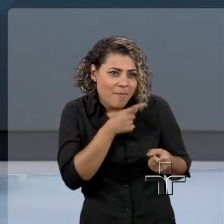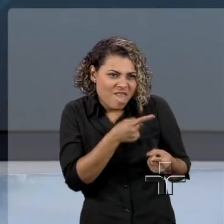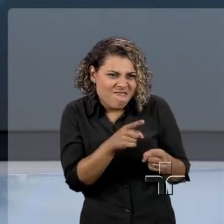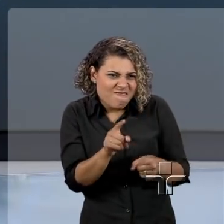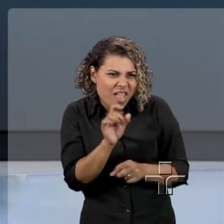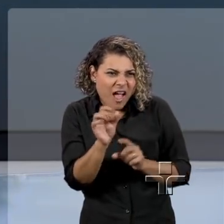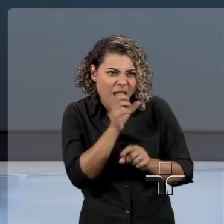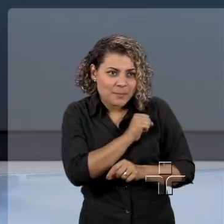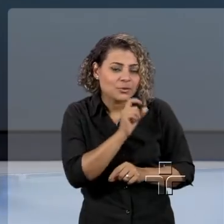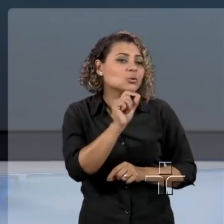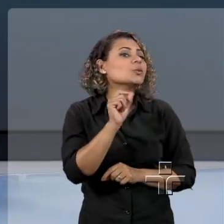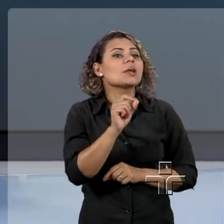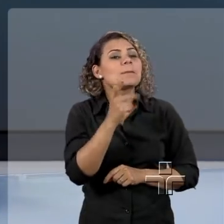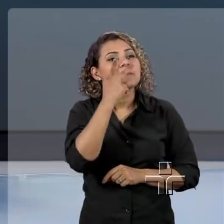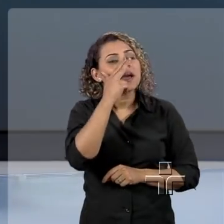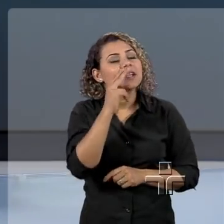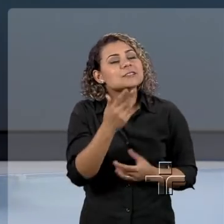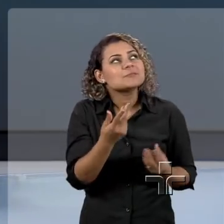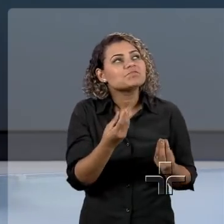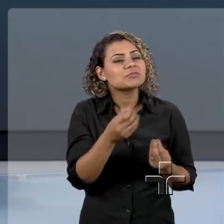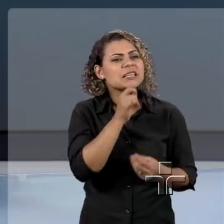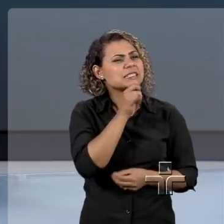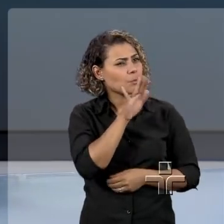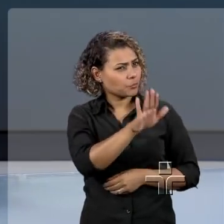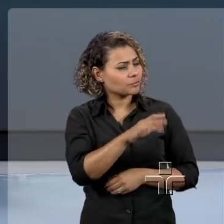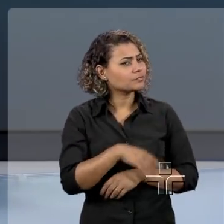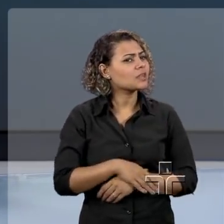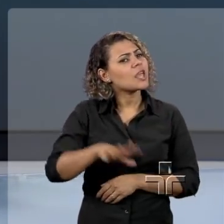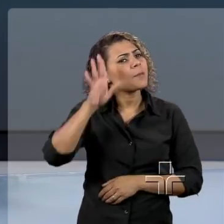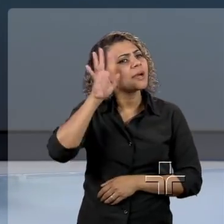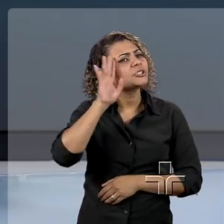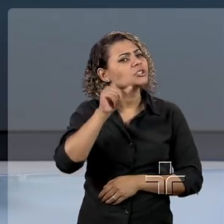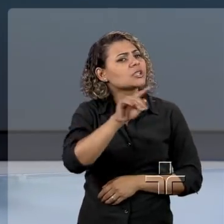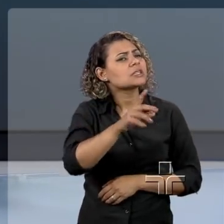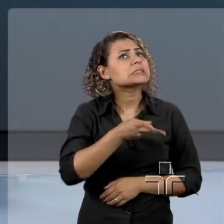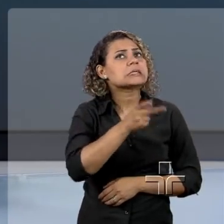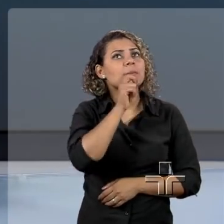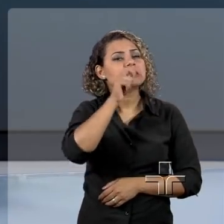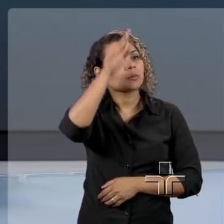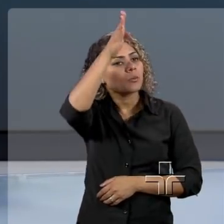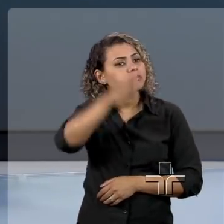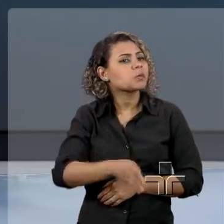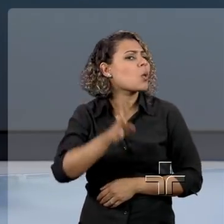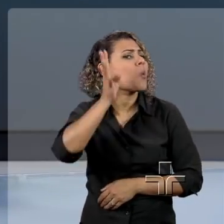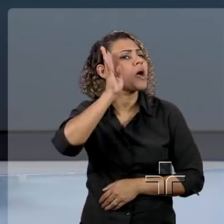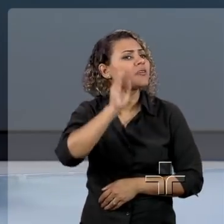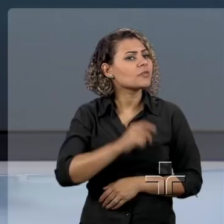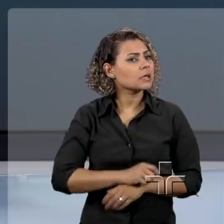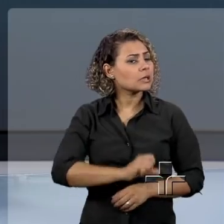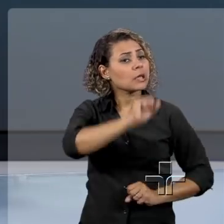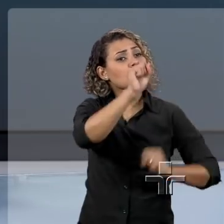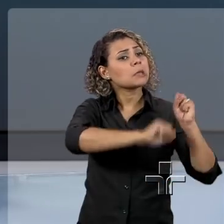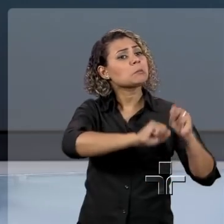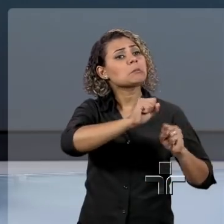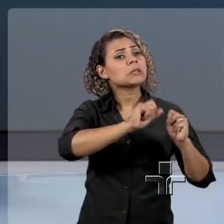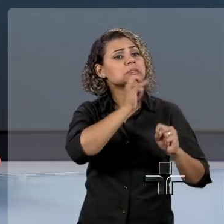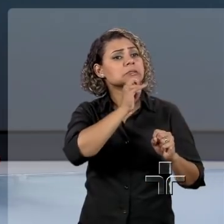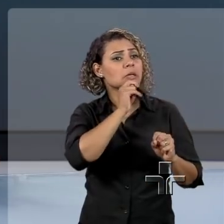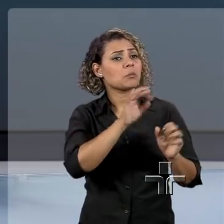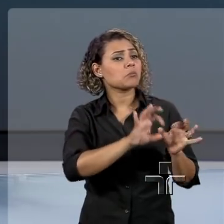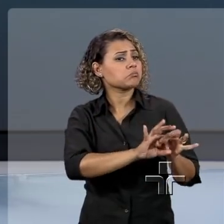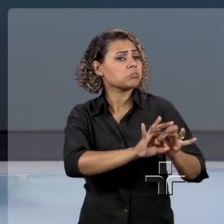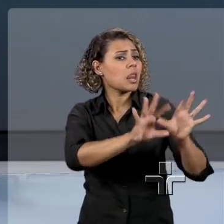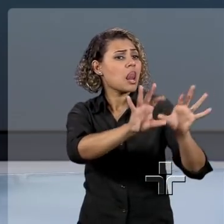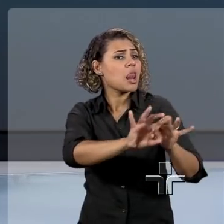gente, que, na verdade, é quase que uma utopia? Você já imaginou se, por exemplo, toda quarta-feira as empresas liberassem aqueles que pudessem trabalhar de